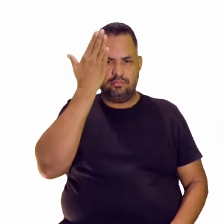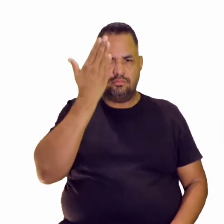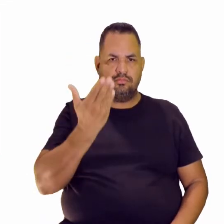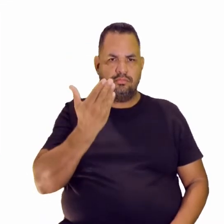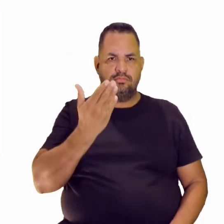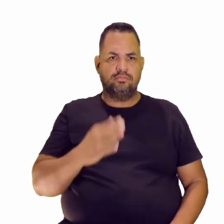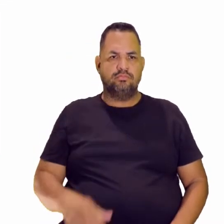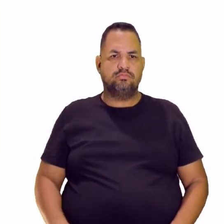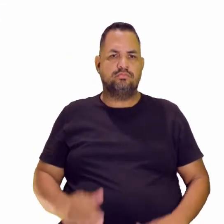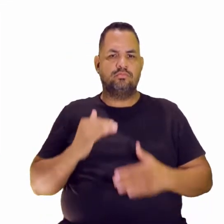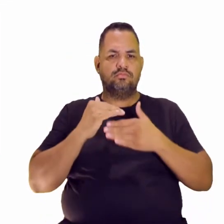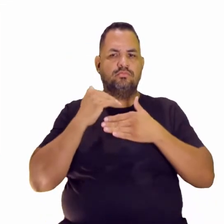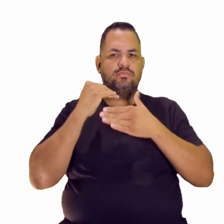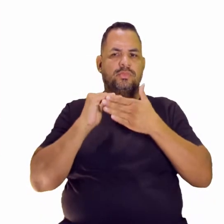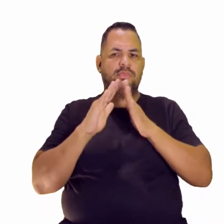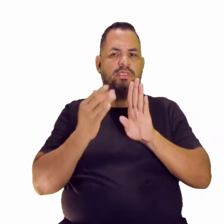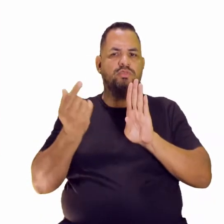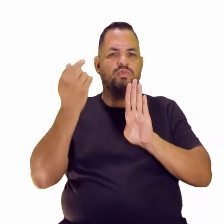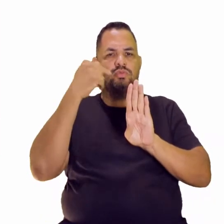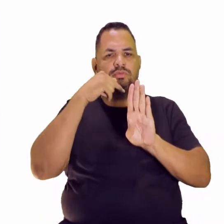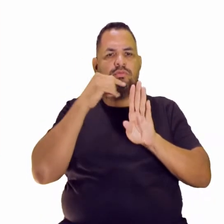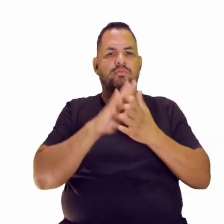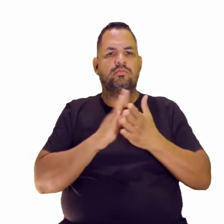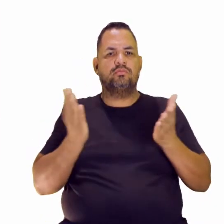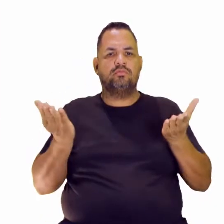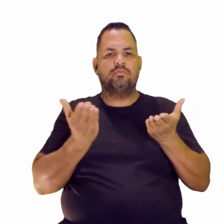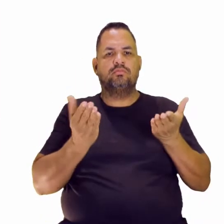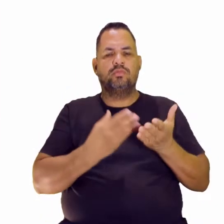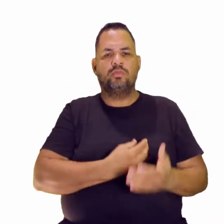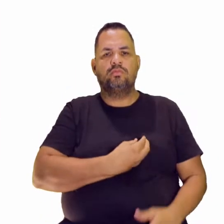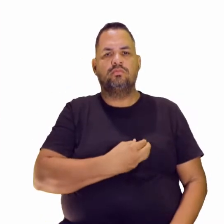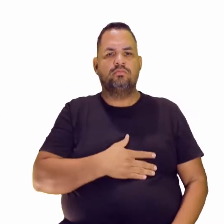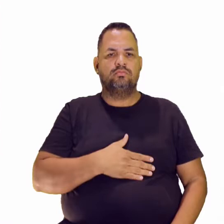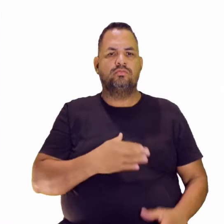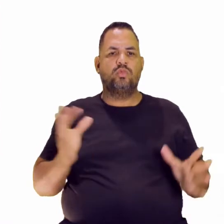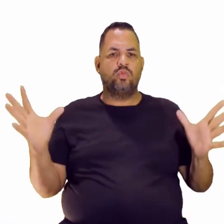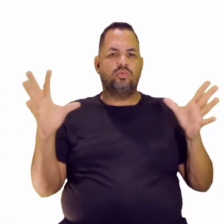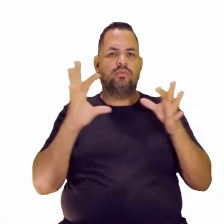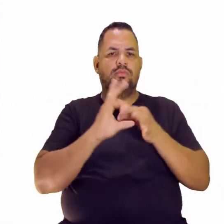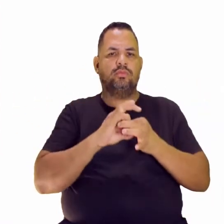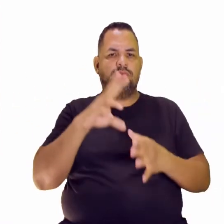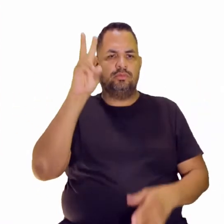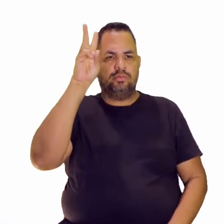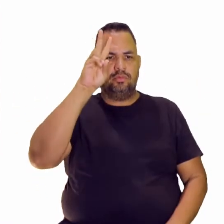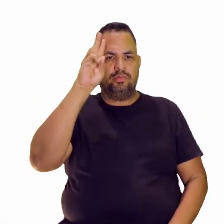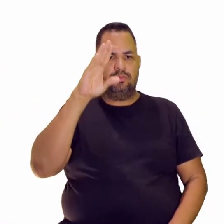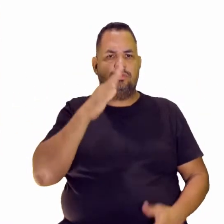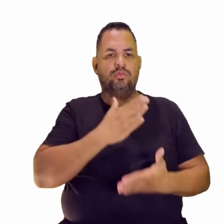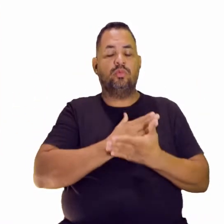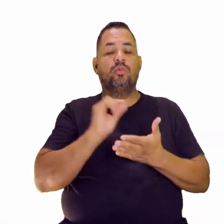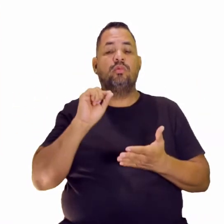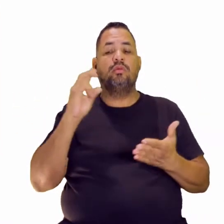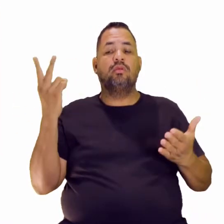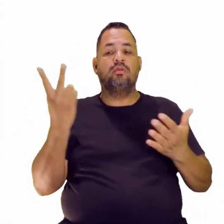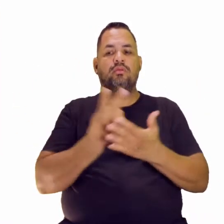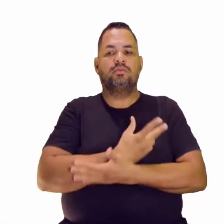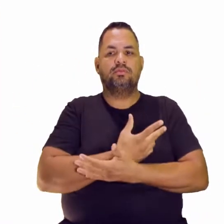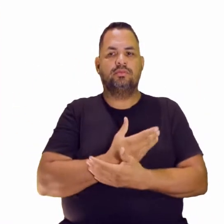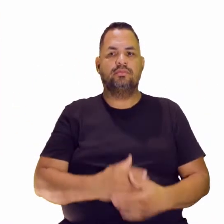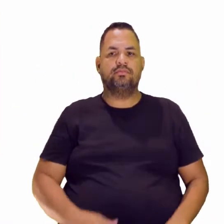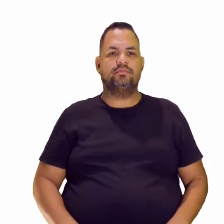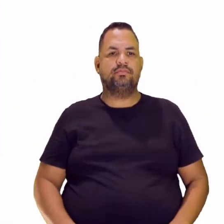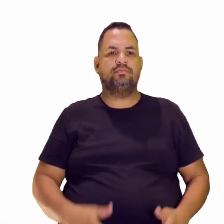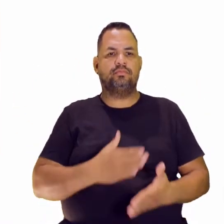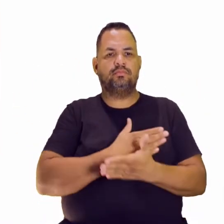o pano de fundo, né? o momento histórico, o contexto. O que acontecia naquele momento?